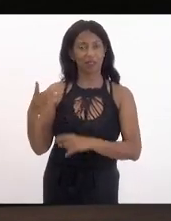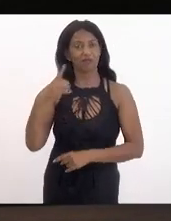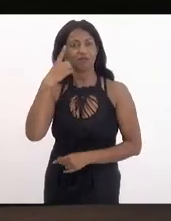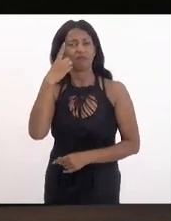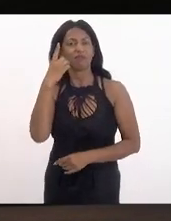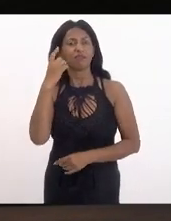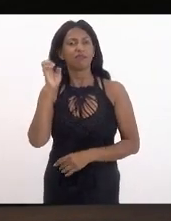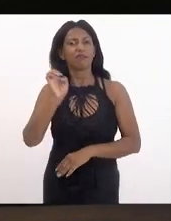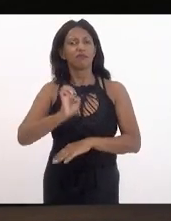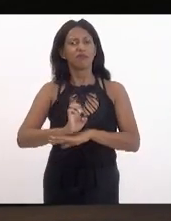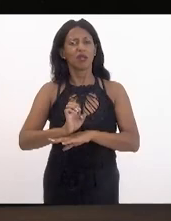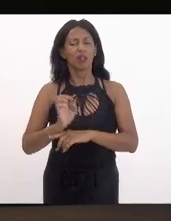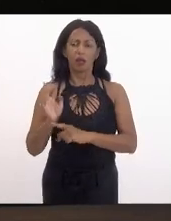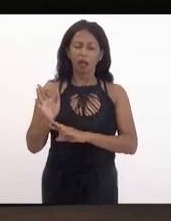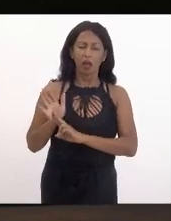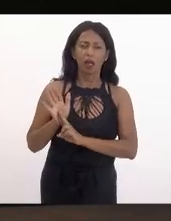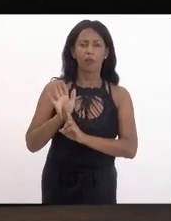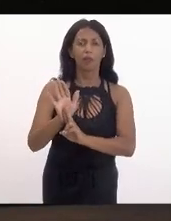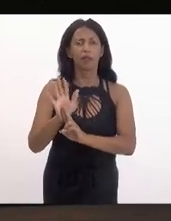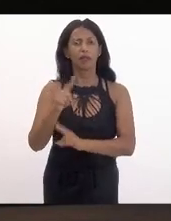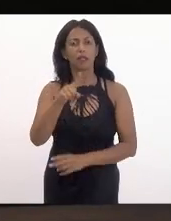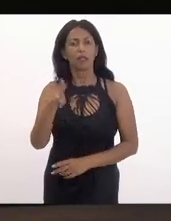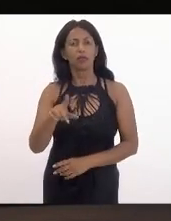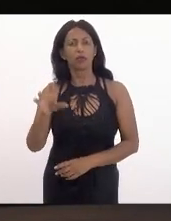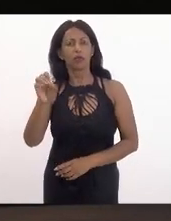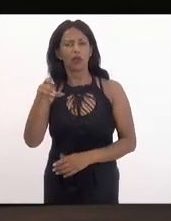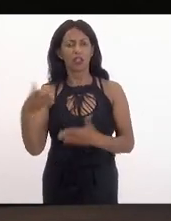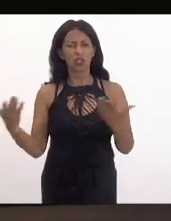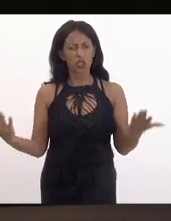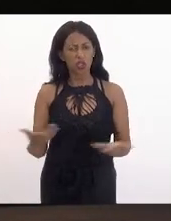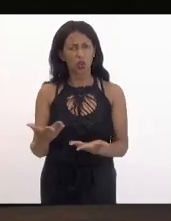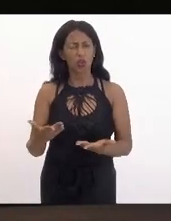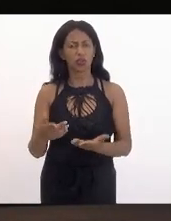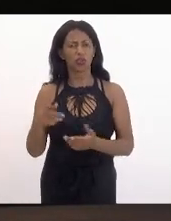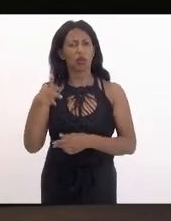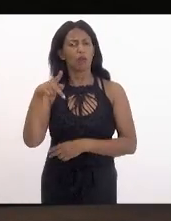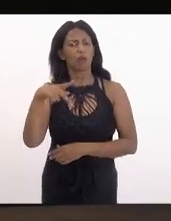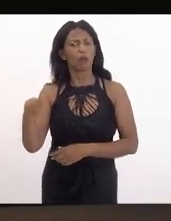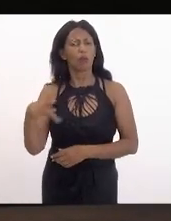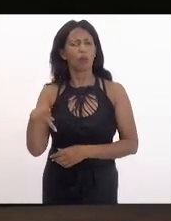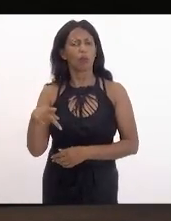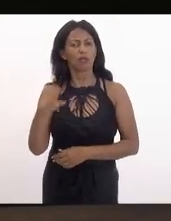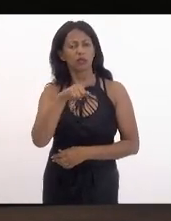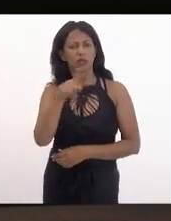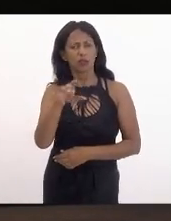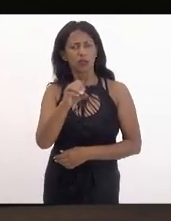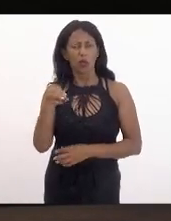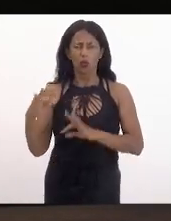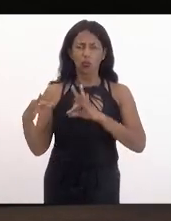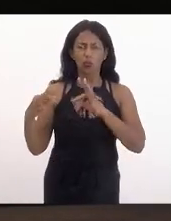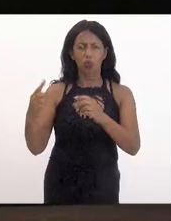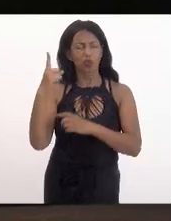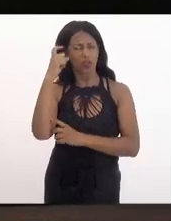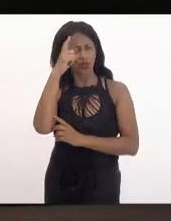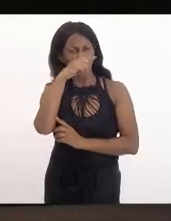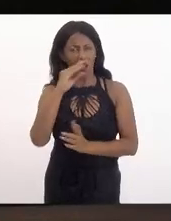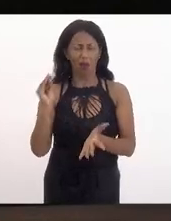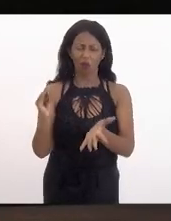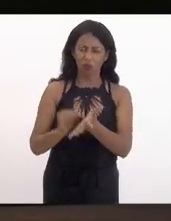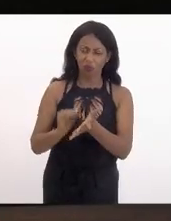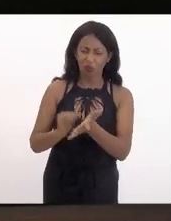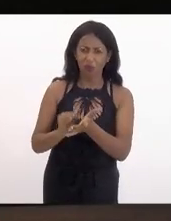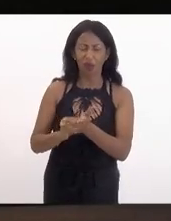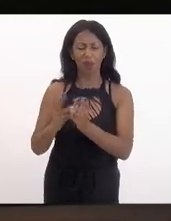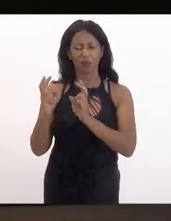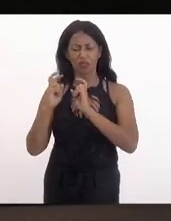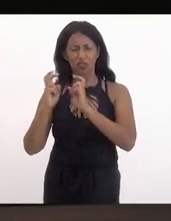estadual representando a população da zona oeste e hoje a população da zona oeste com todas as dificuldades com falta a gente